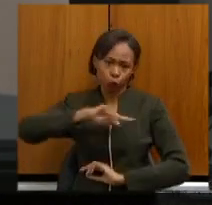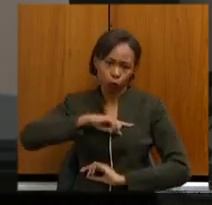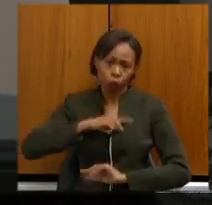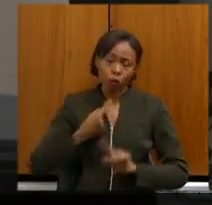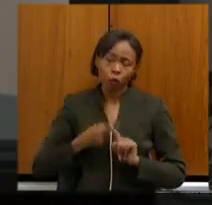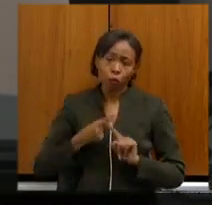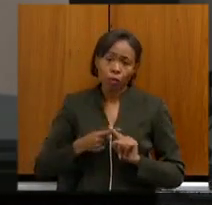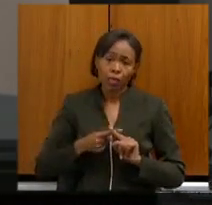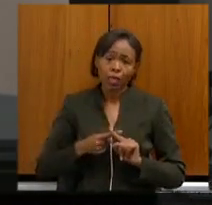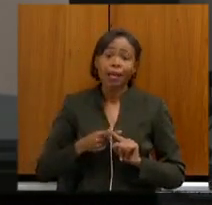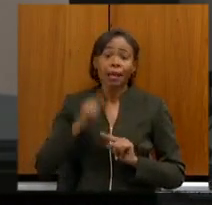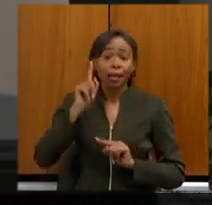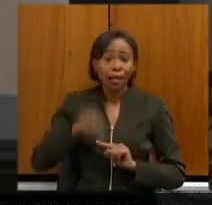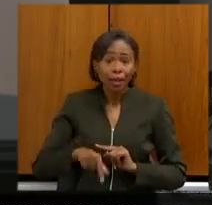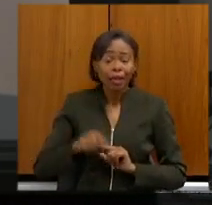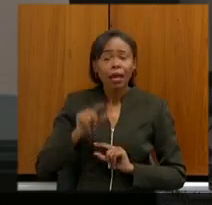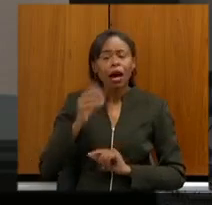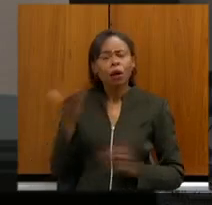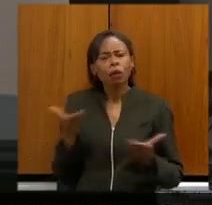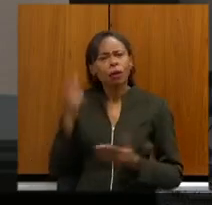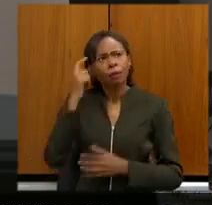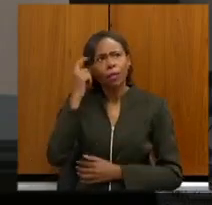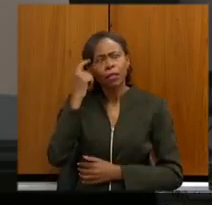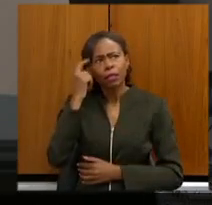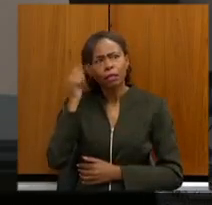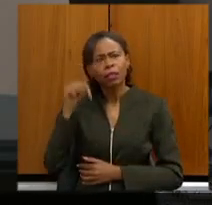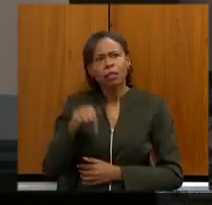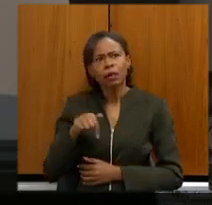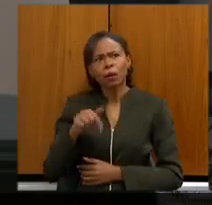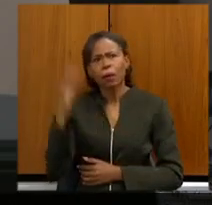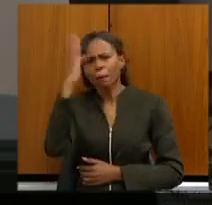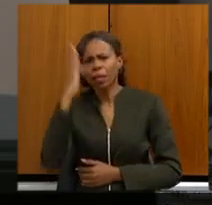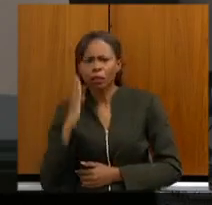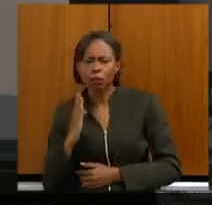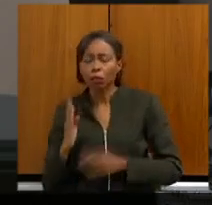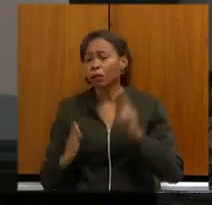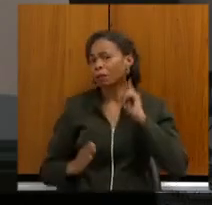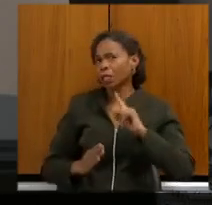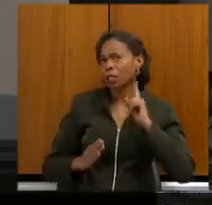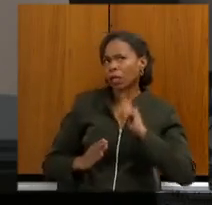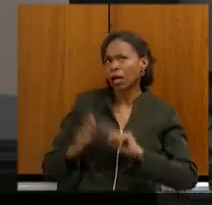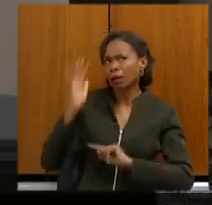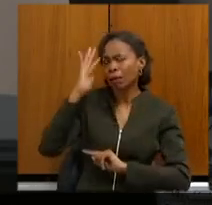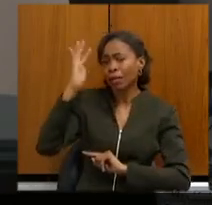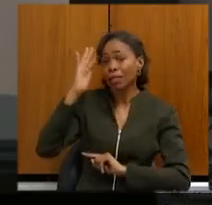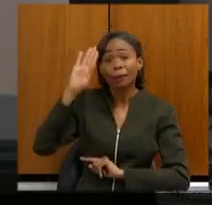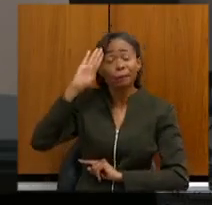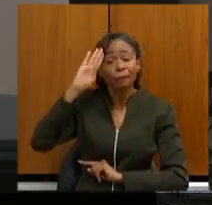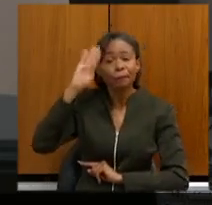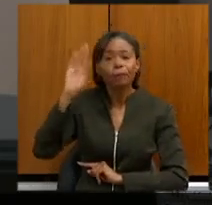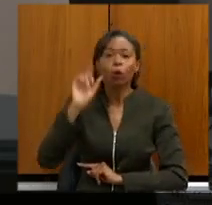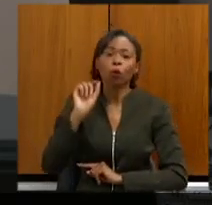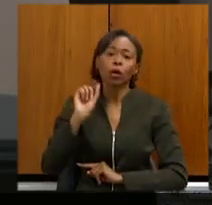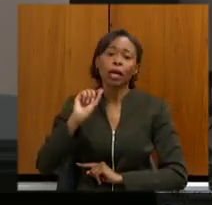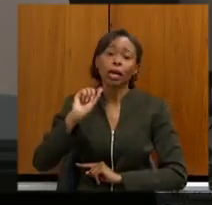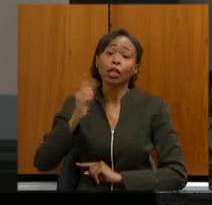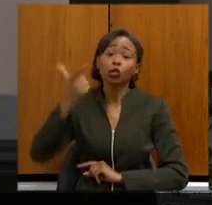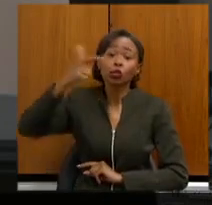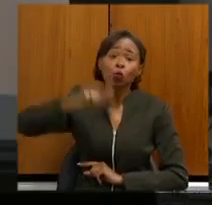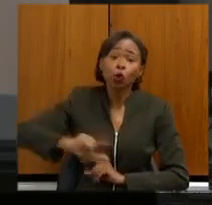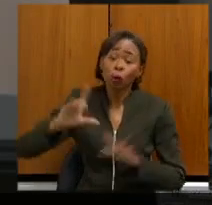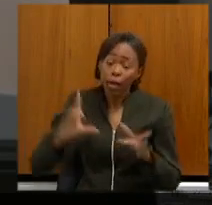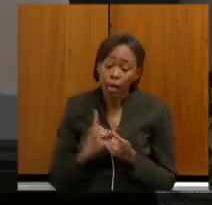porque nesse momento pensar o Brasil pensar Minas Gerais é pensar principalmente a redemocratização